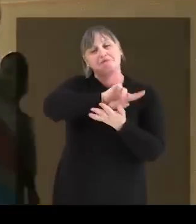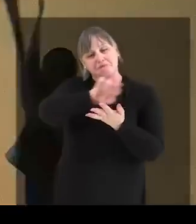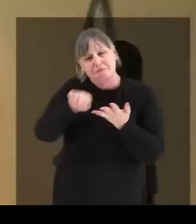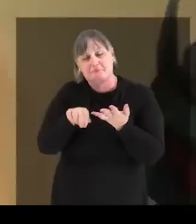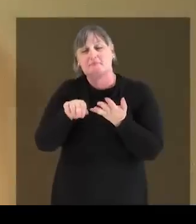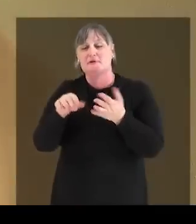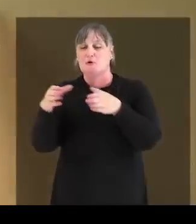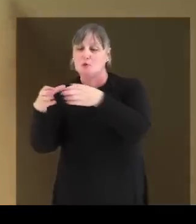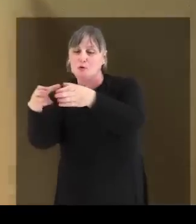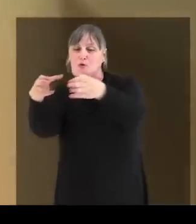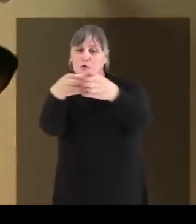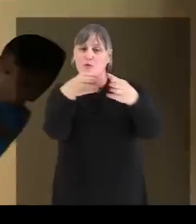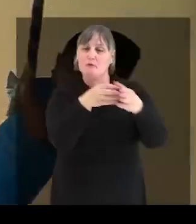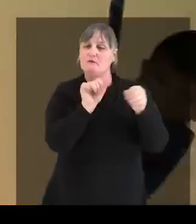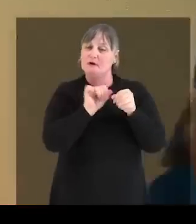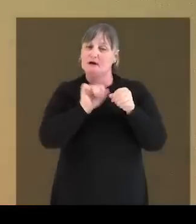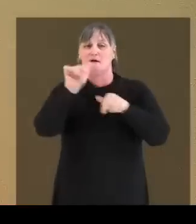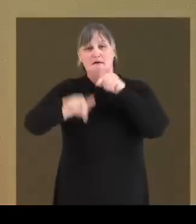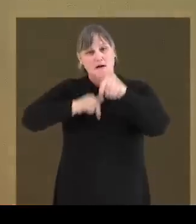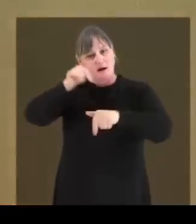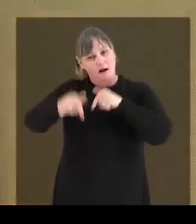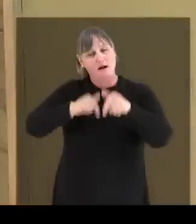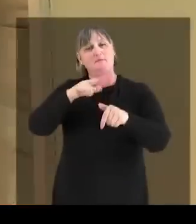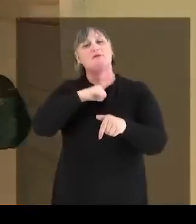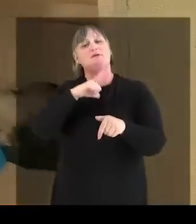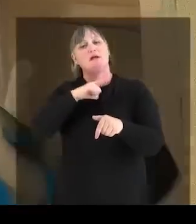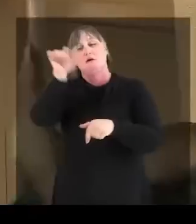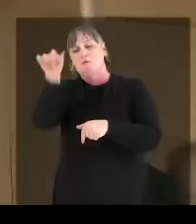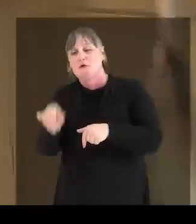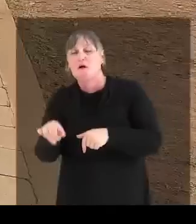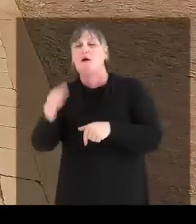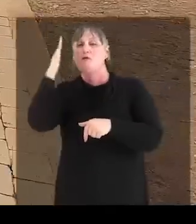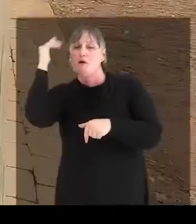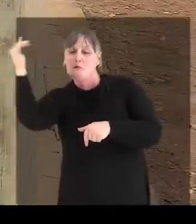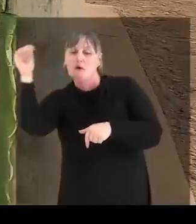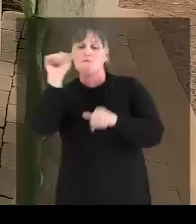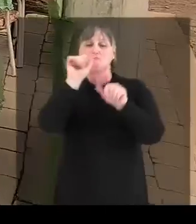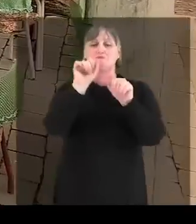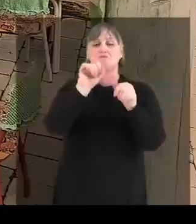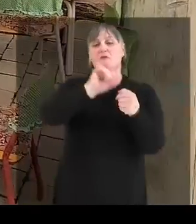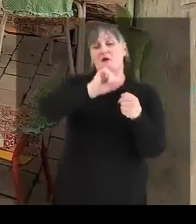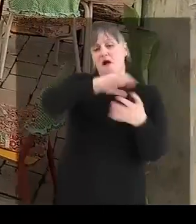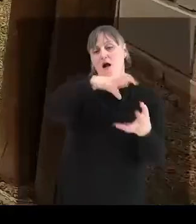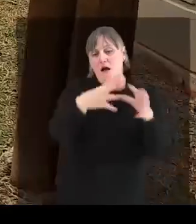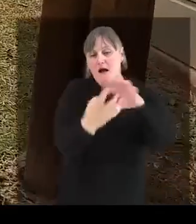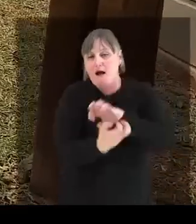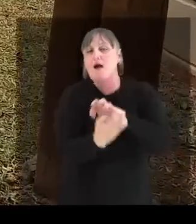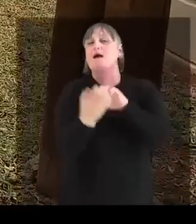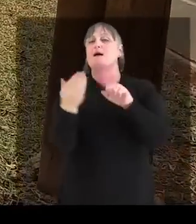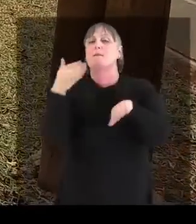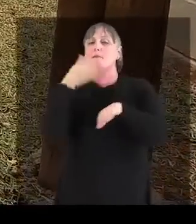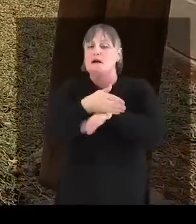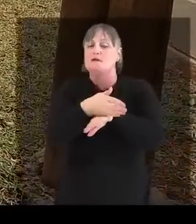Cada turma foi fluindo o seu trabalho com um determinado artista, com determinada obra, e inserindo